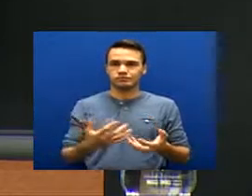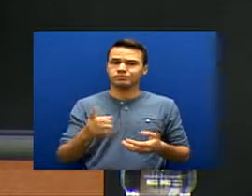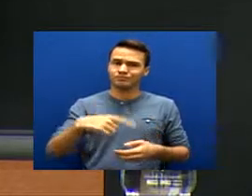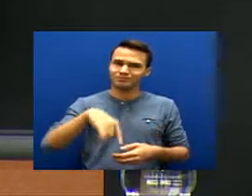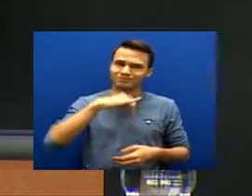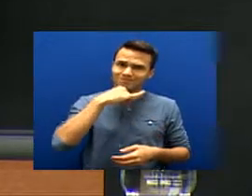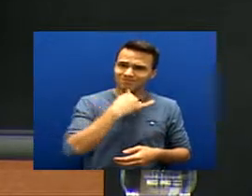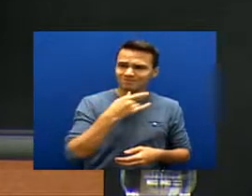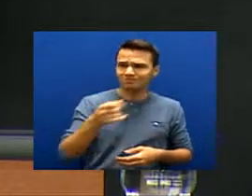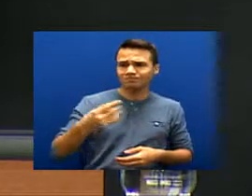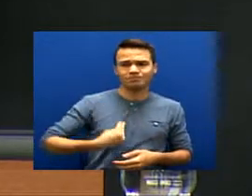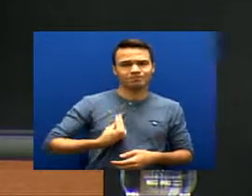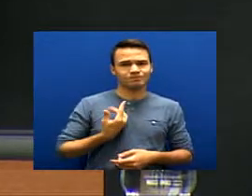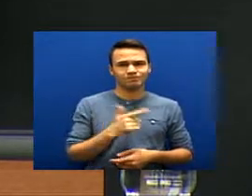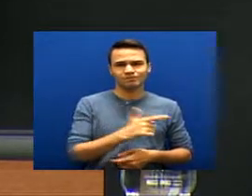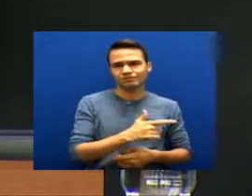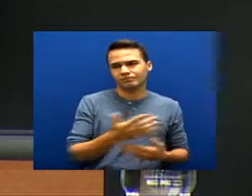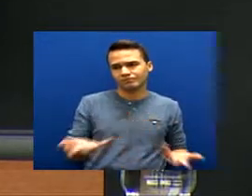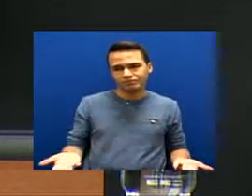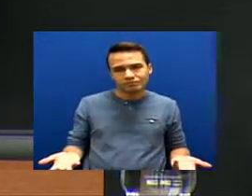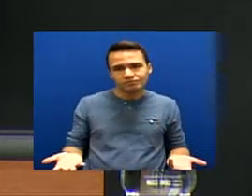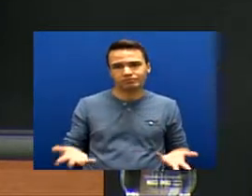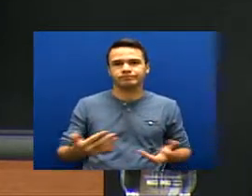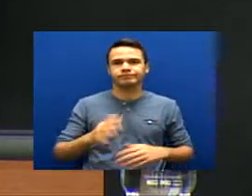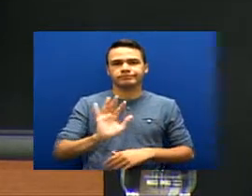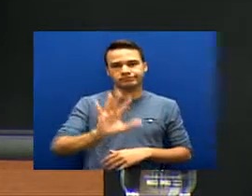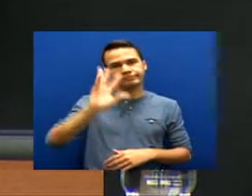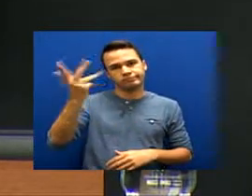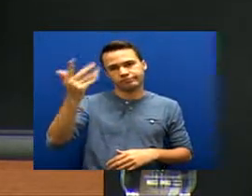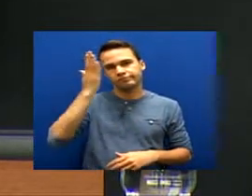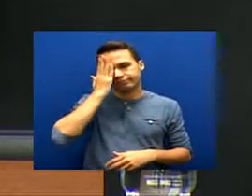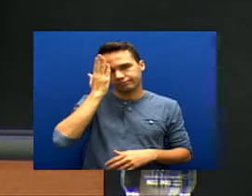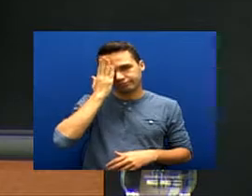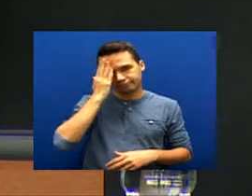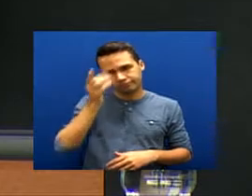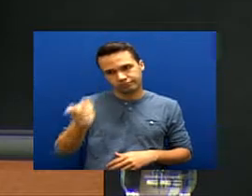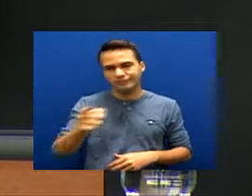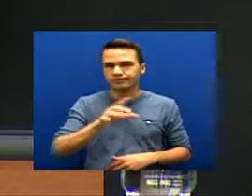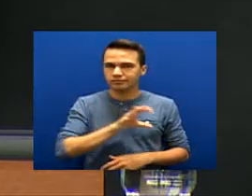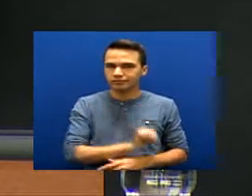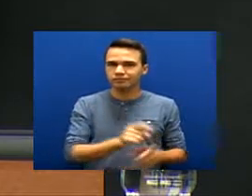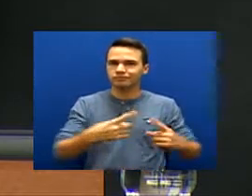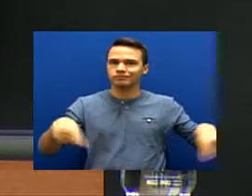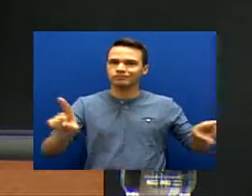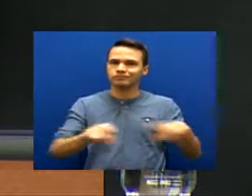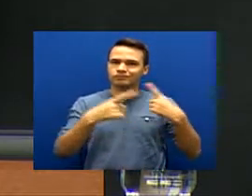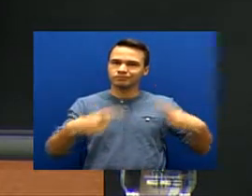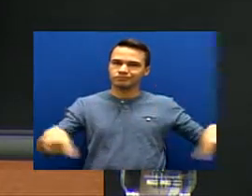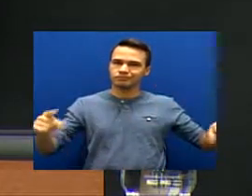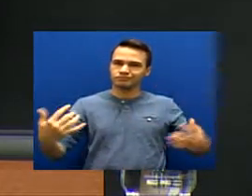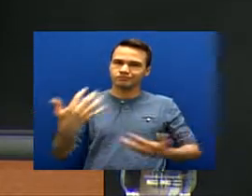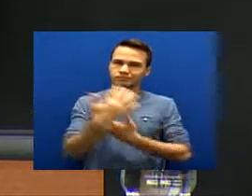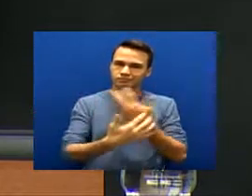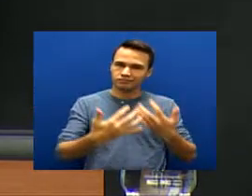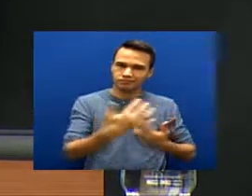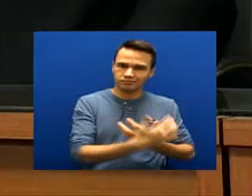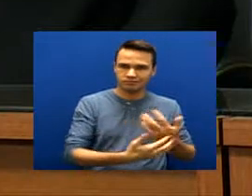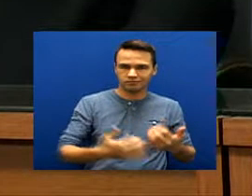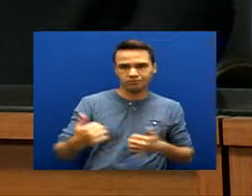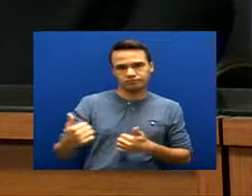da Vila Aro, com vários irmãos aqui, inclusive a nossa a orquestra, né,